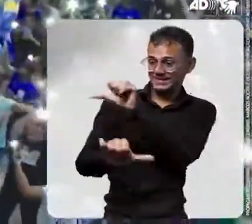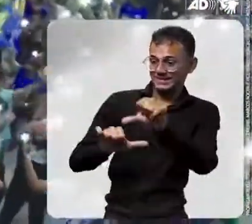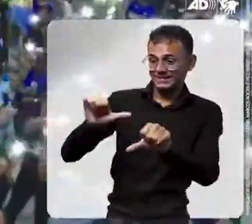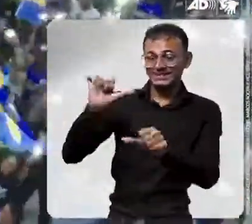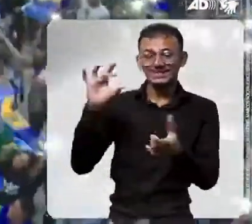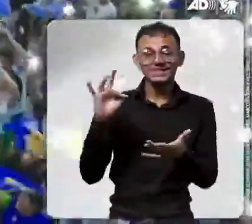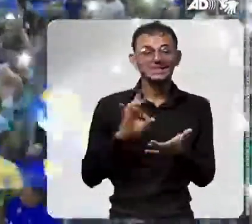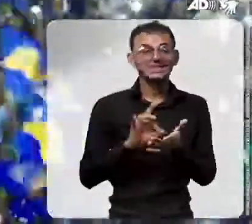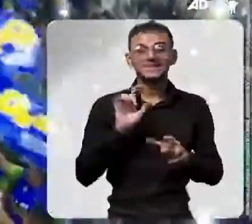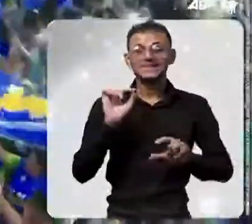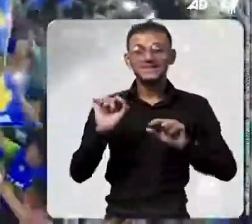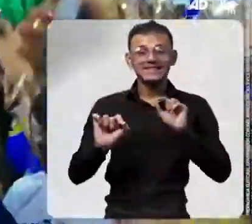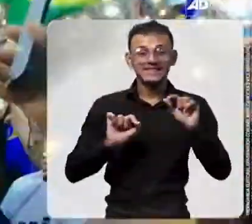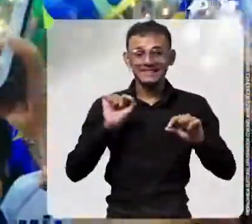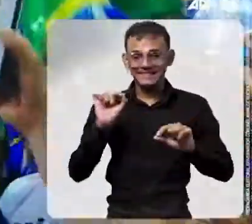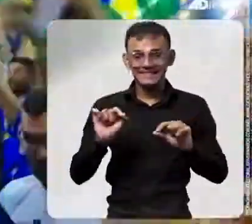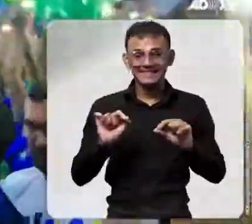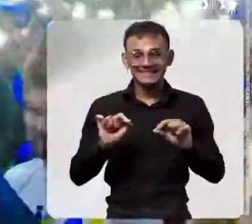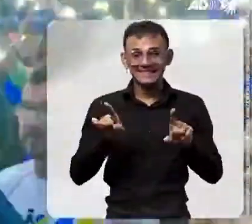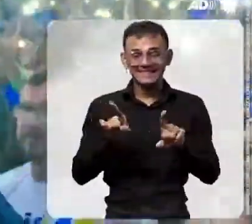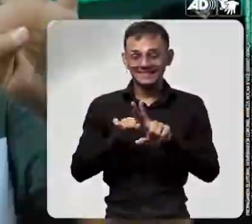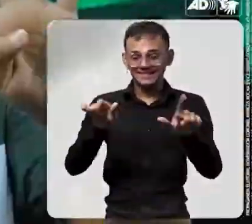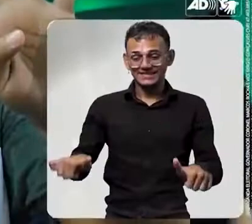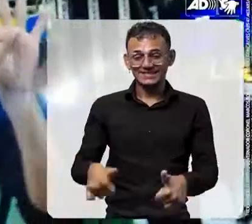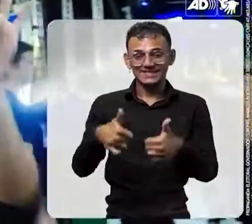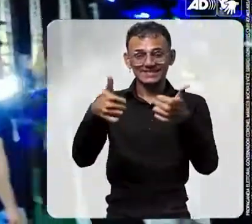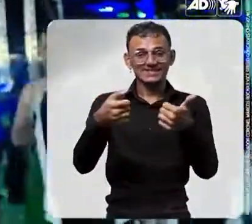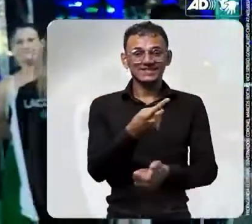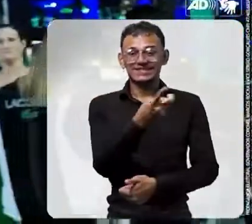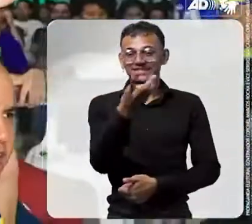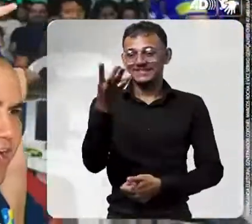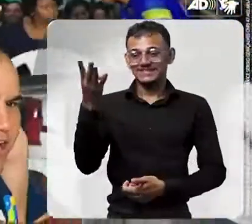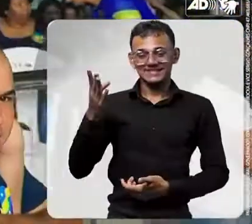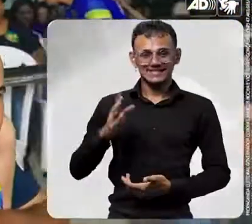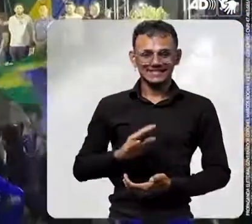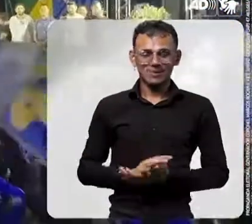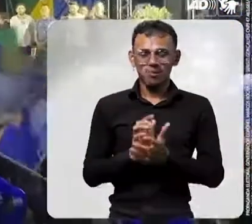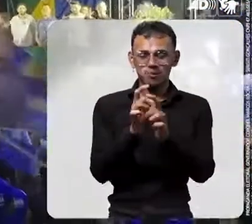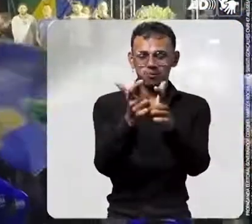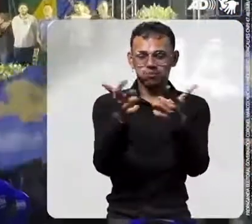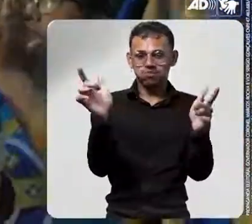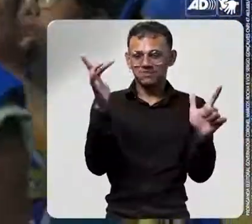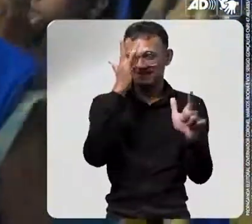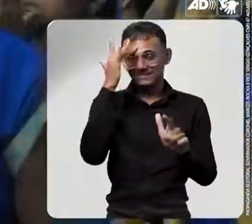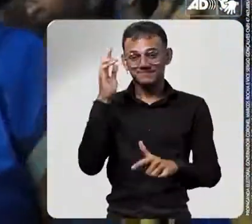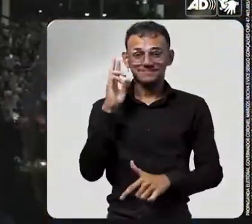transformando, que tá elevando o número. Rondônia só tem